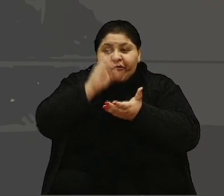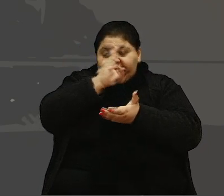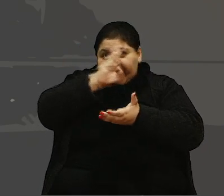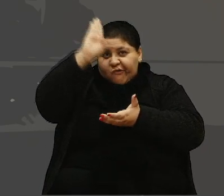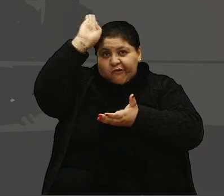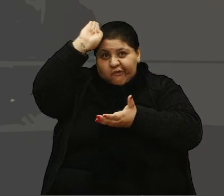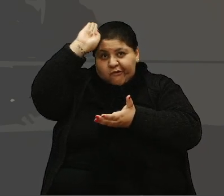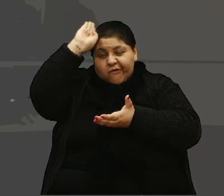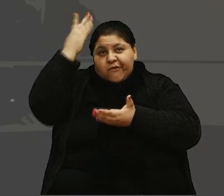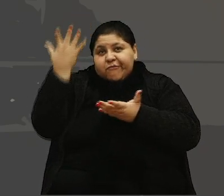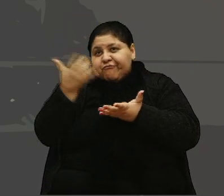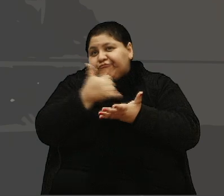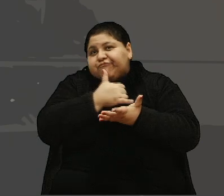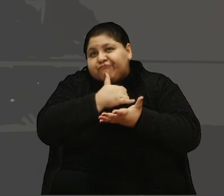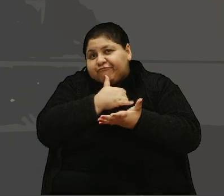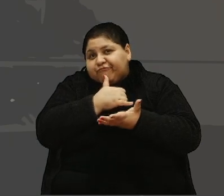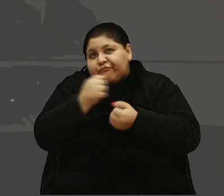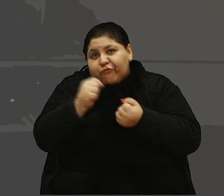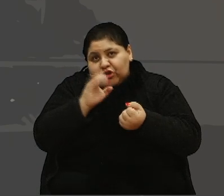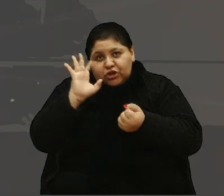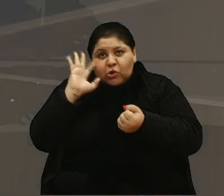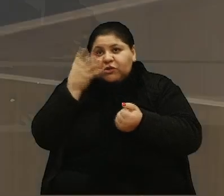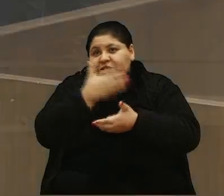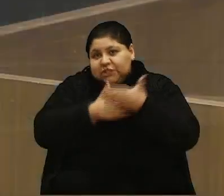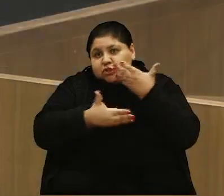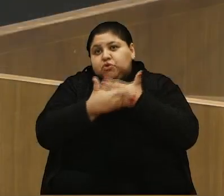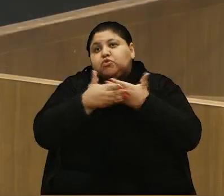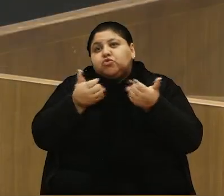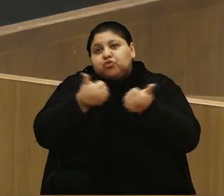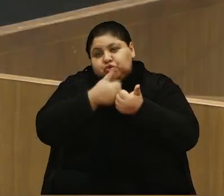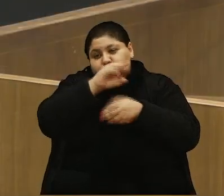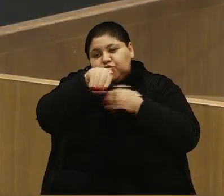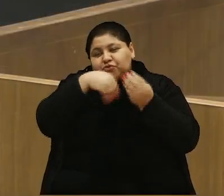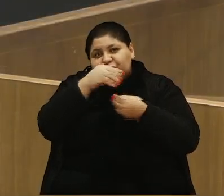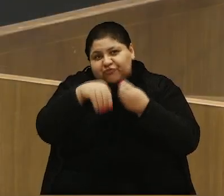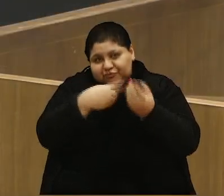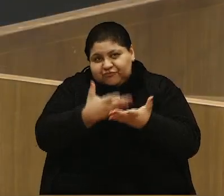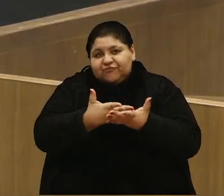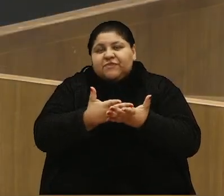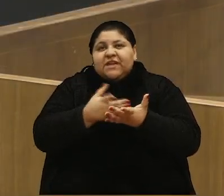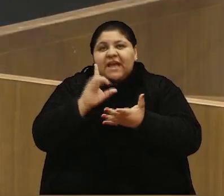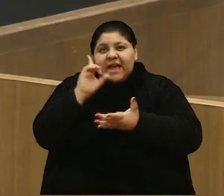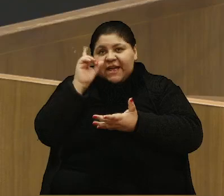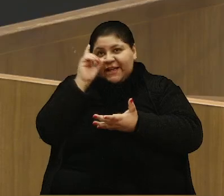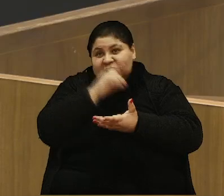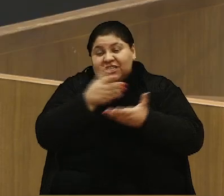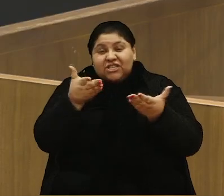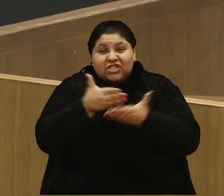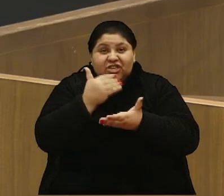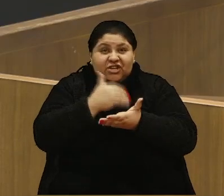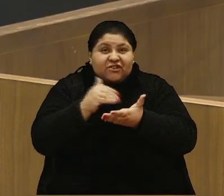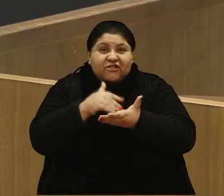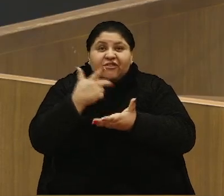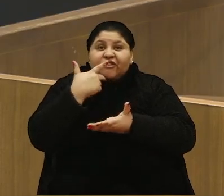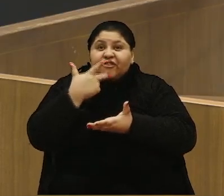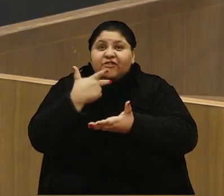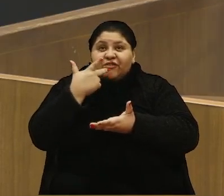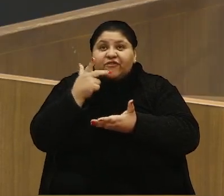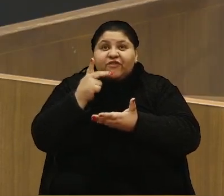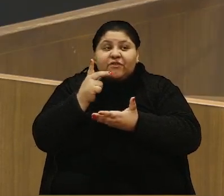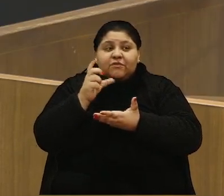na mesma hora. Infelizmente, às vezes dá essas ocorrências ao mesmo tempo. Então é bem complexo, tá? Já que o secretário veio aqui e falou do